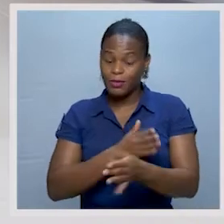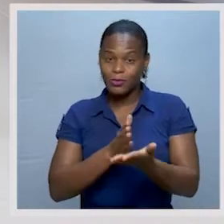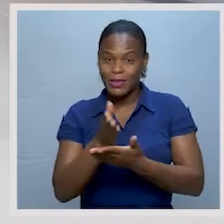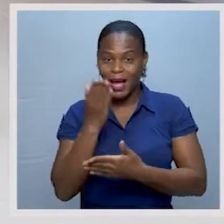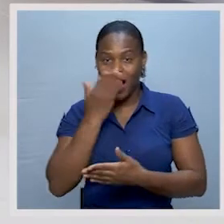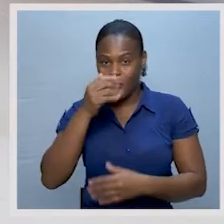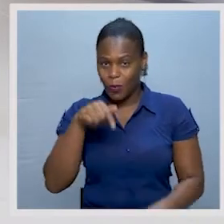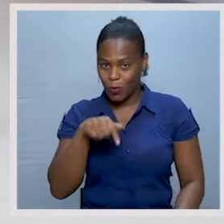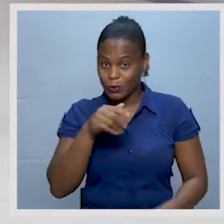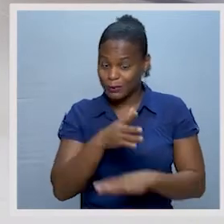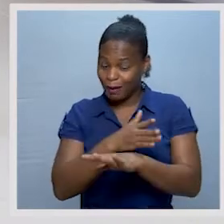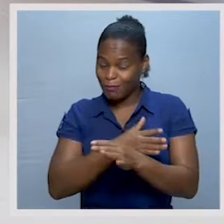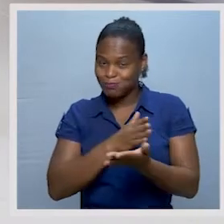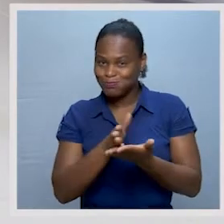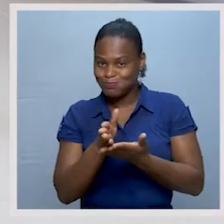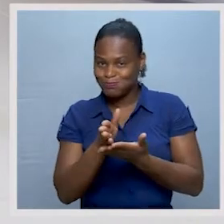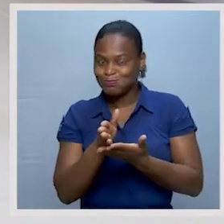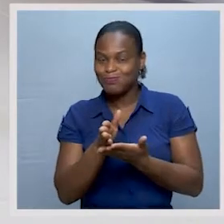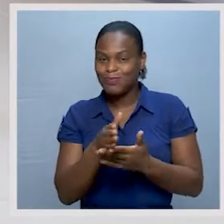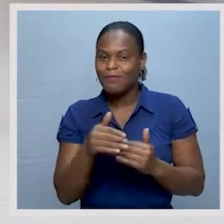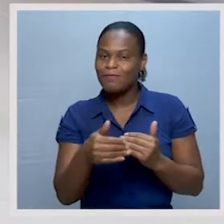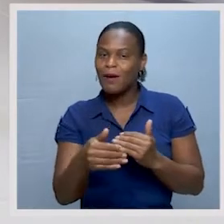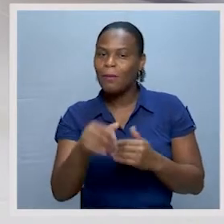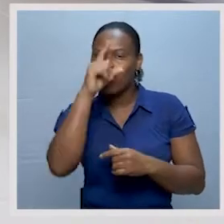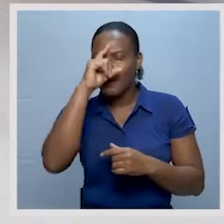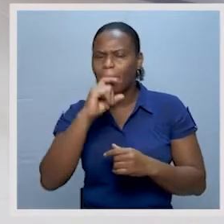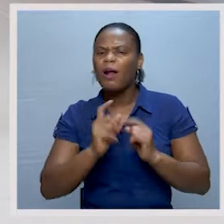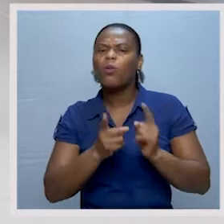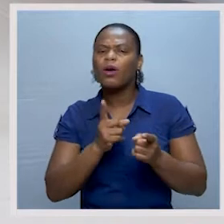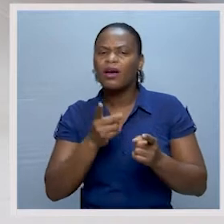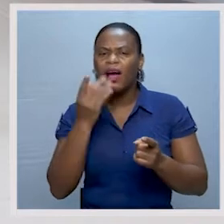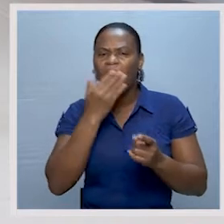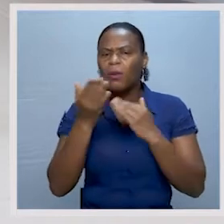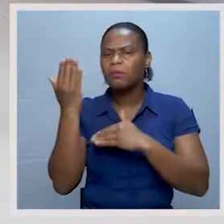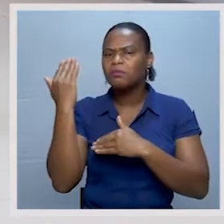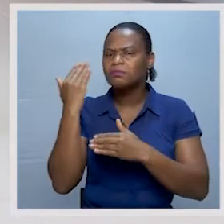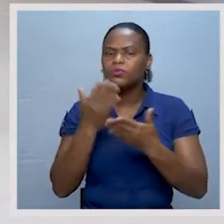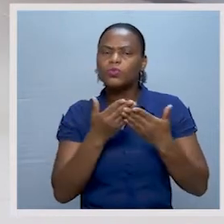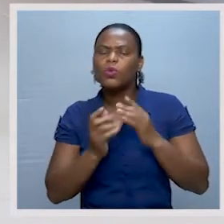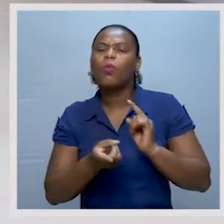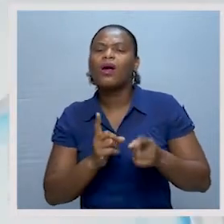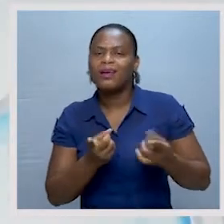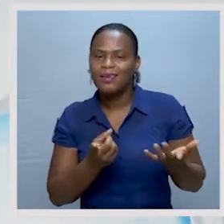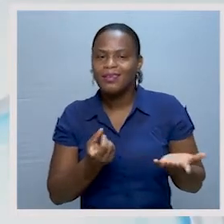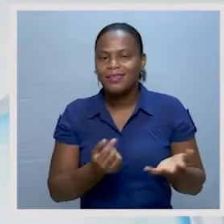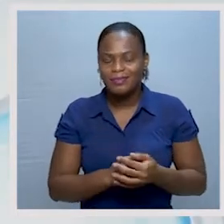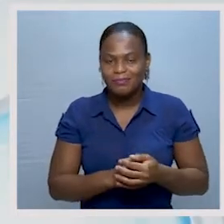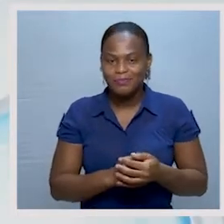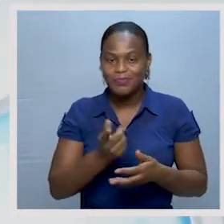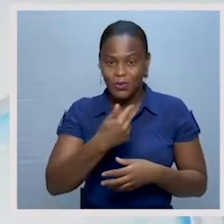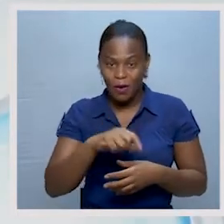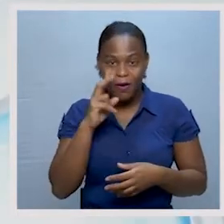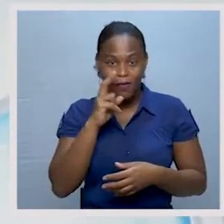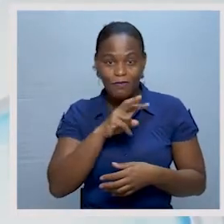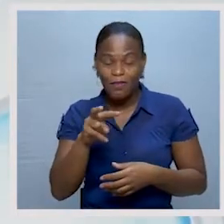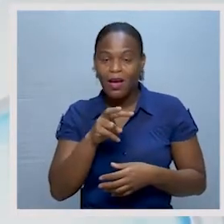Antes de prosseguirmos com a aula de hoje, vamos relembrar o que nós estudamos na aula passada. Estivemos